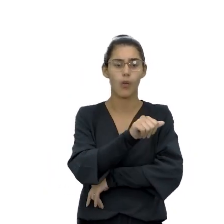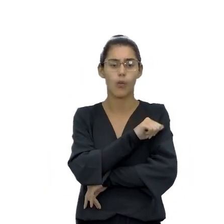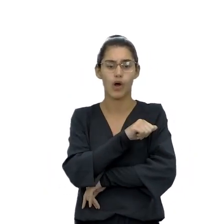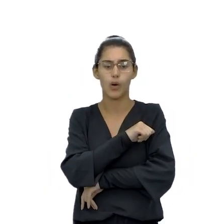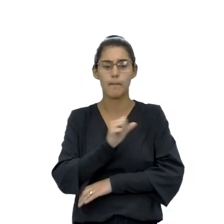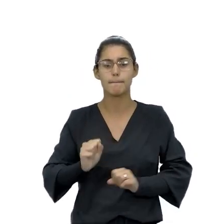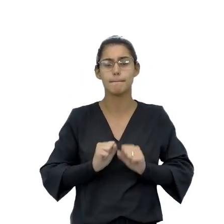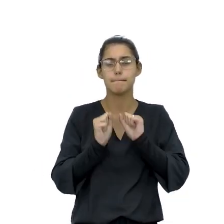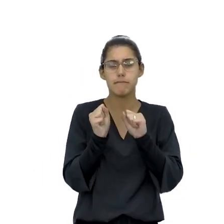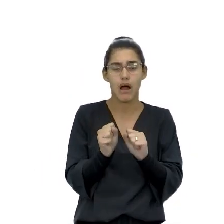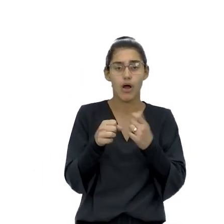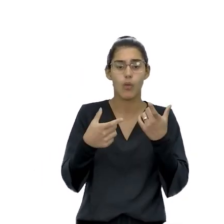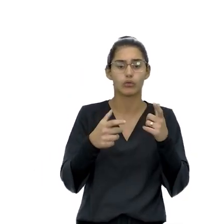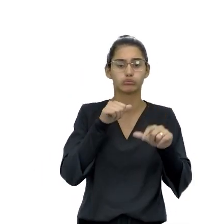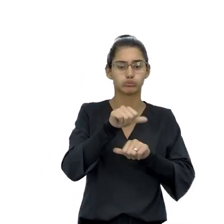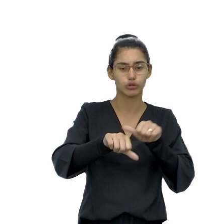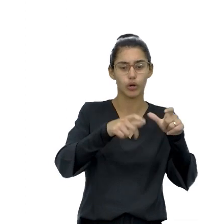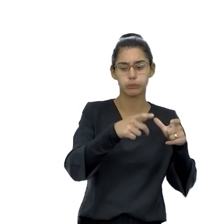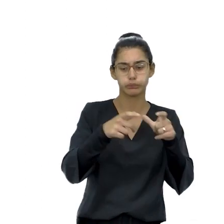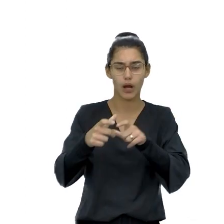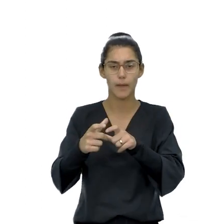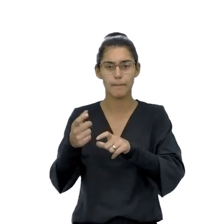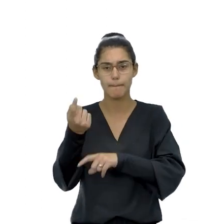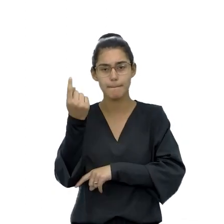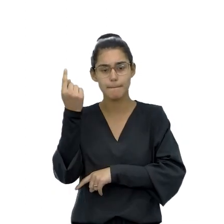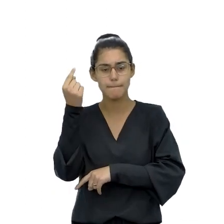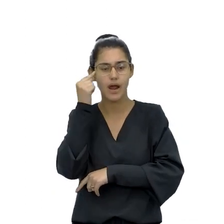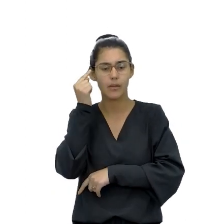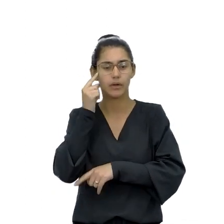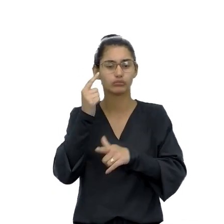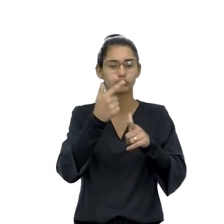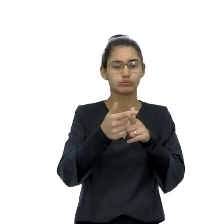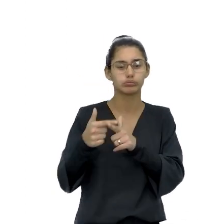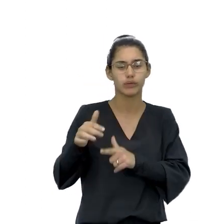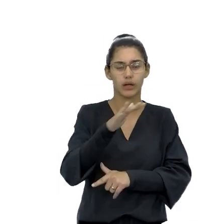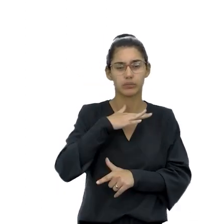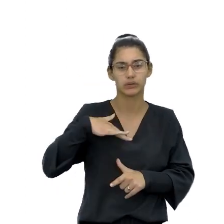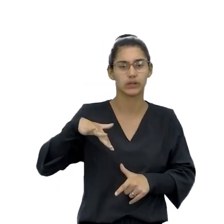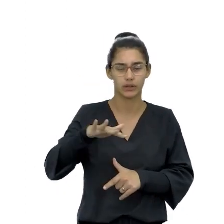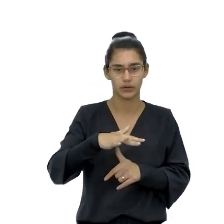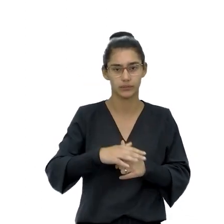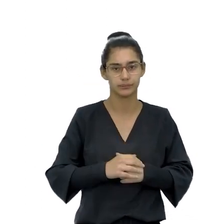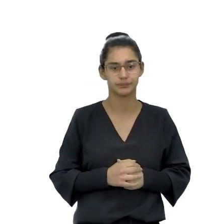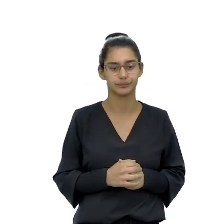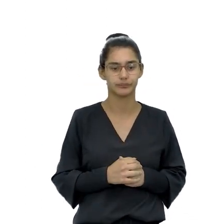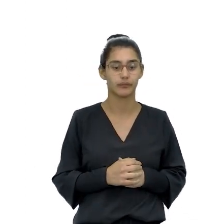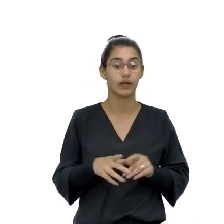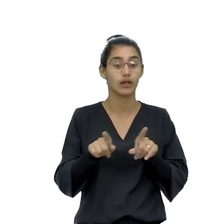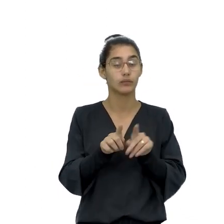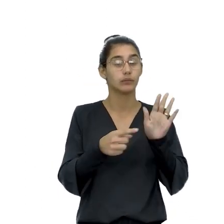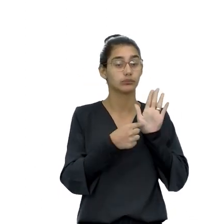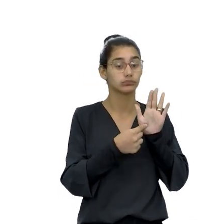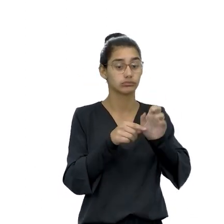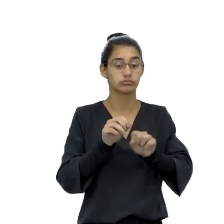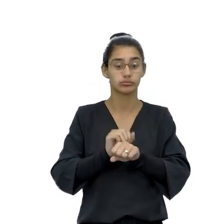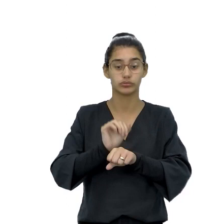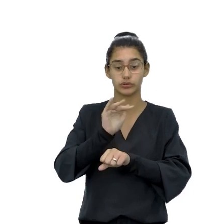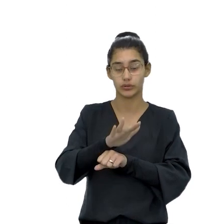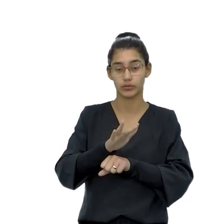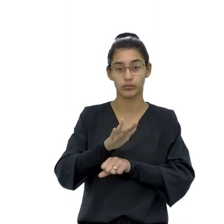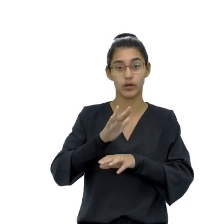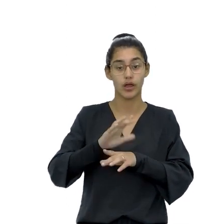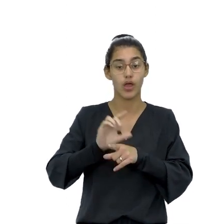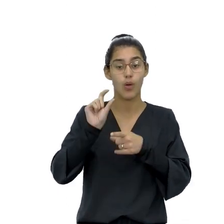estudantes podem ter quando se muda o lugar da incógnita nos problemas do campo multiplicativo. E apresentar uma sugestão